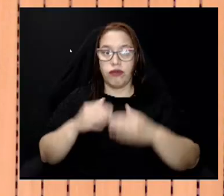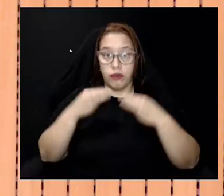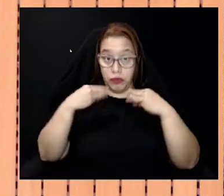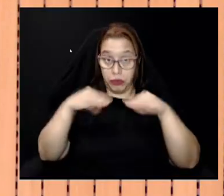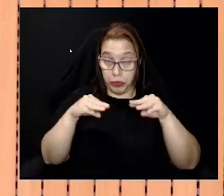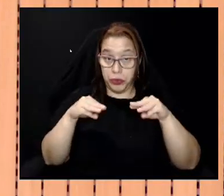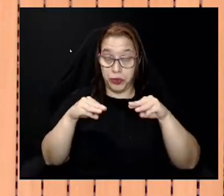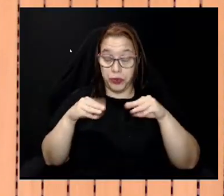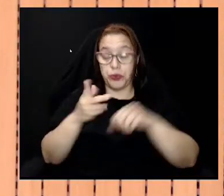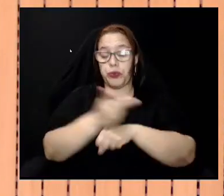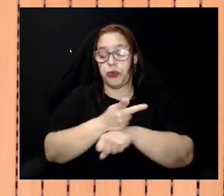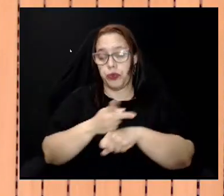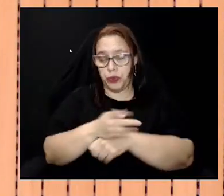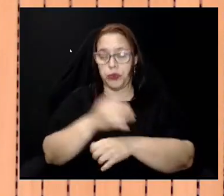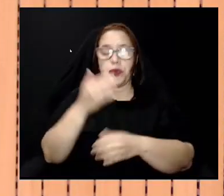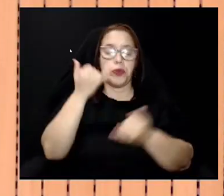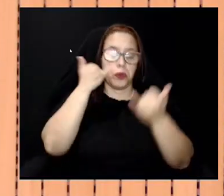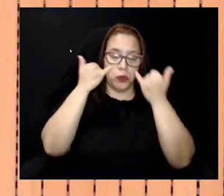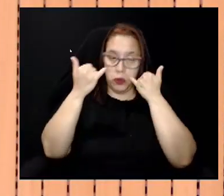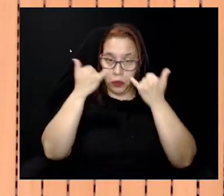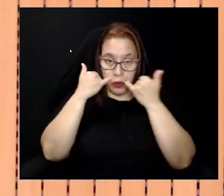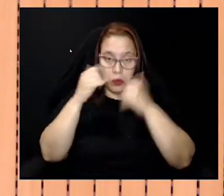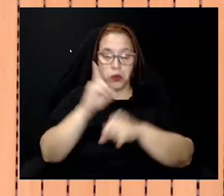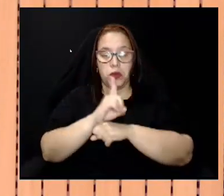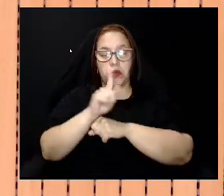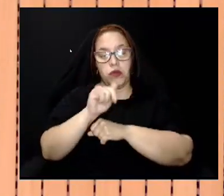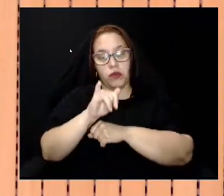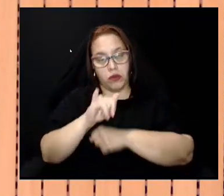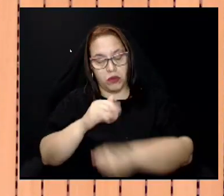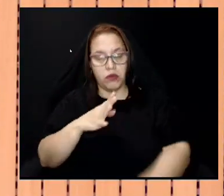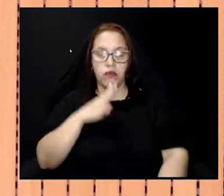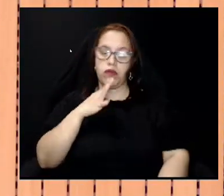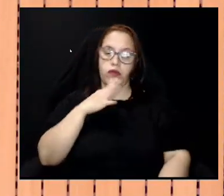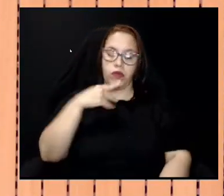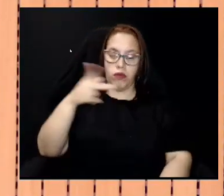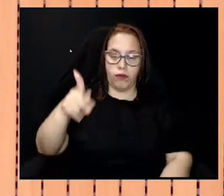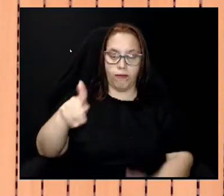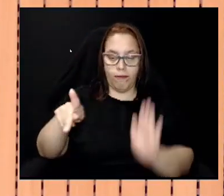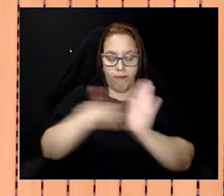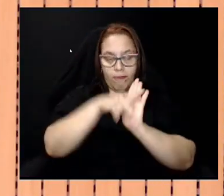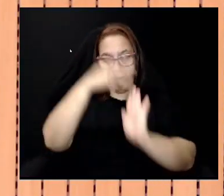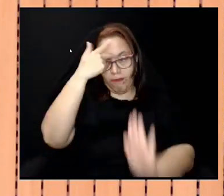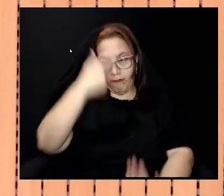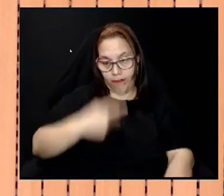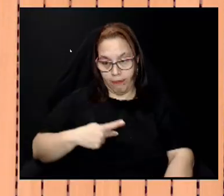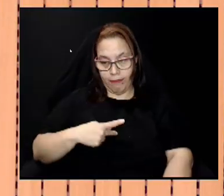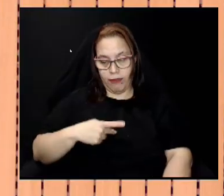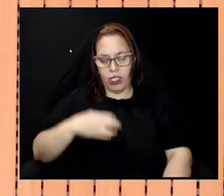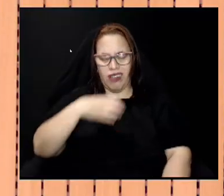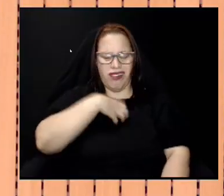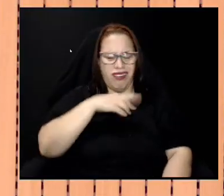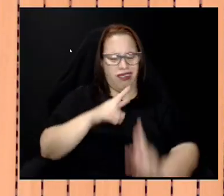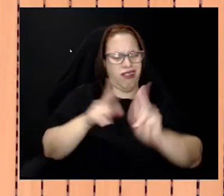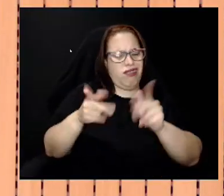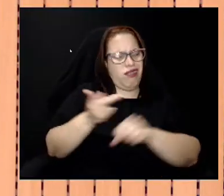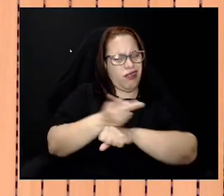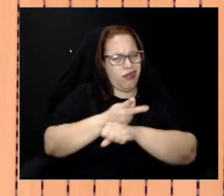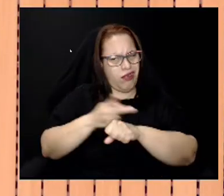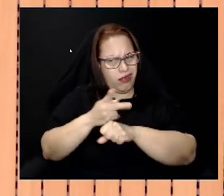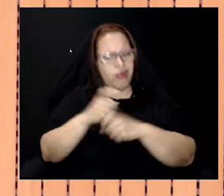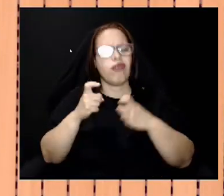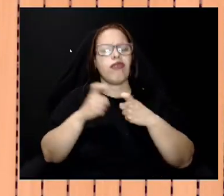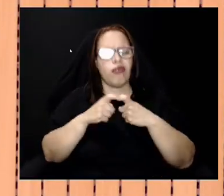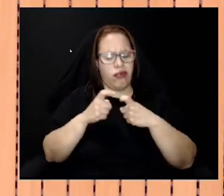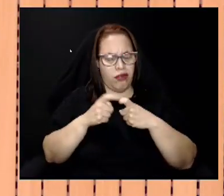se informar, como disse a doutora Gi, conheça o seu próprio corpo sempre, qualquer sintoma diferente, busque o seu médico, mas